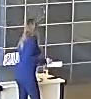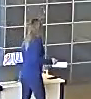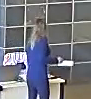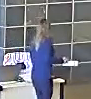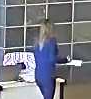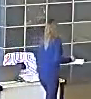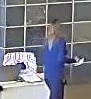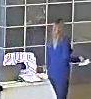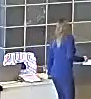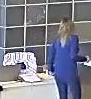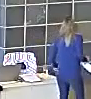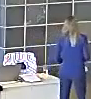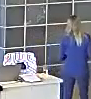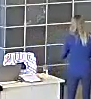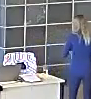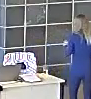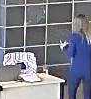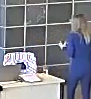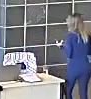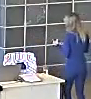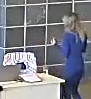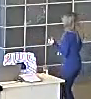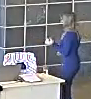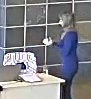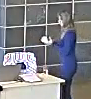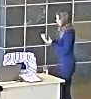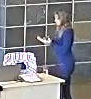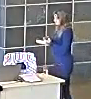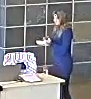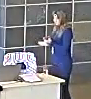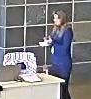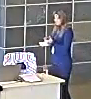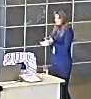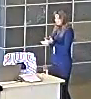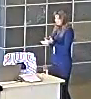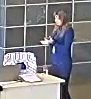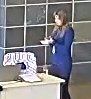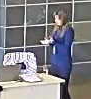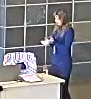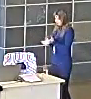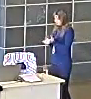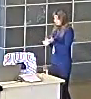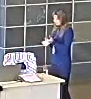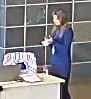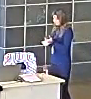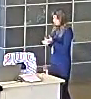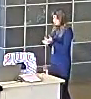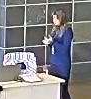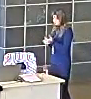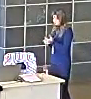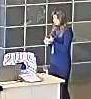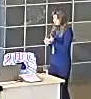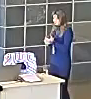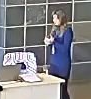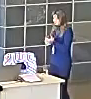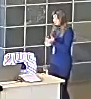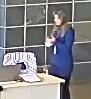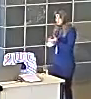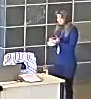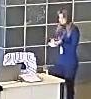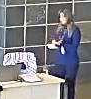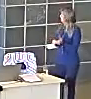ser o militante e ser o representante do órgão Estadual então o objetivo nosso aqui é cobrar realmente quem